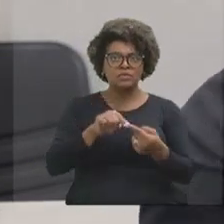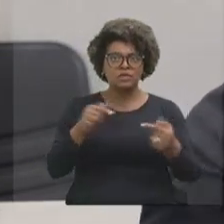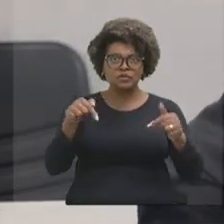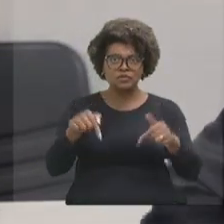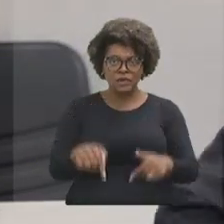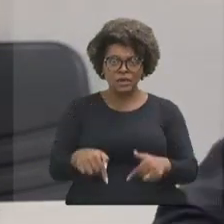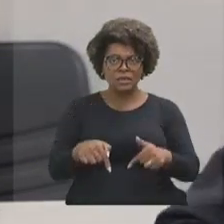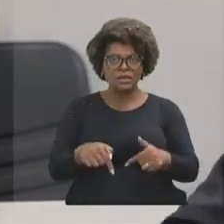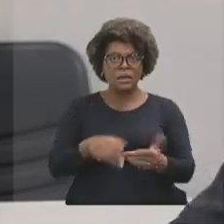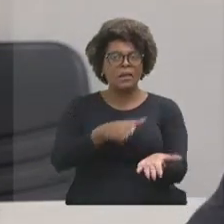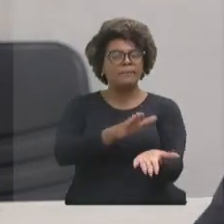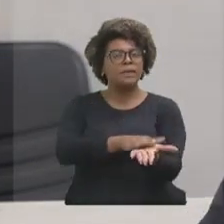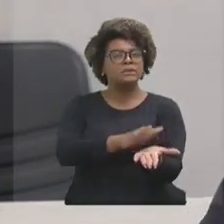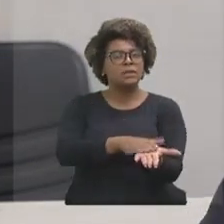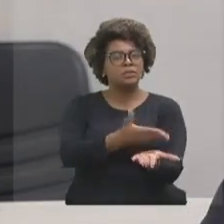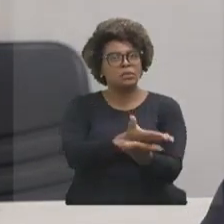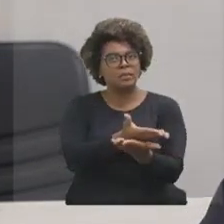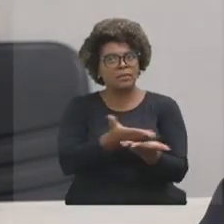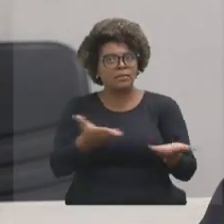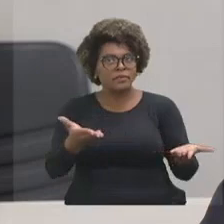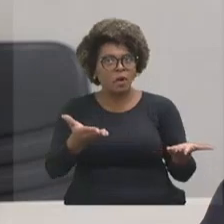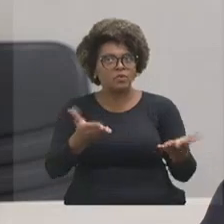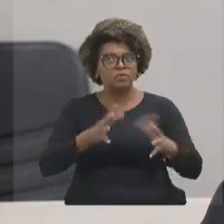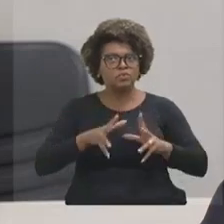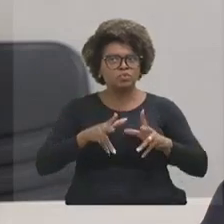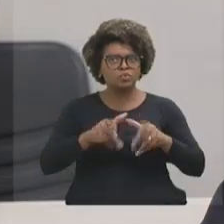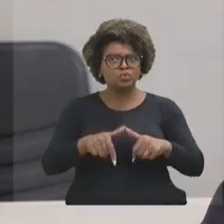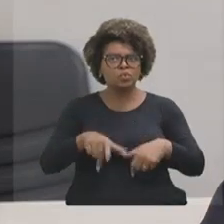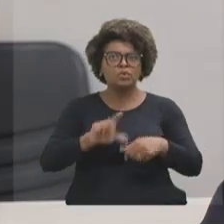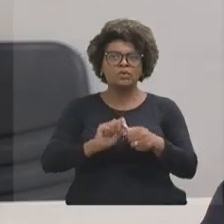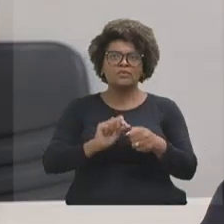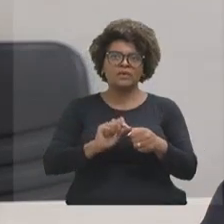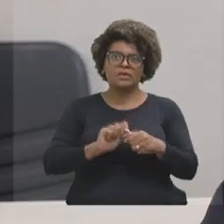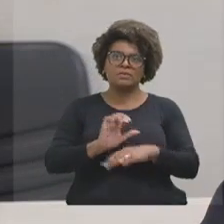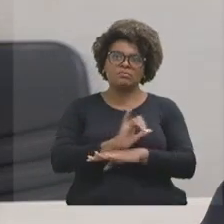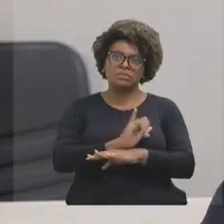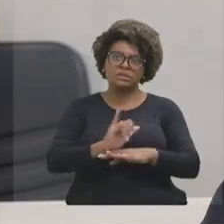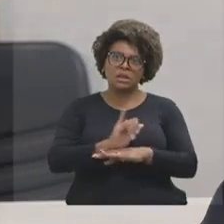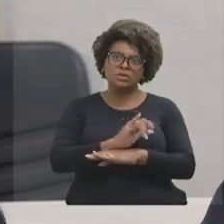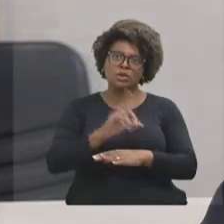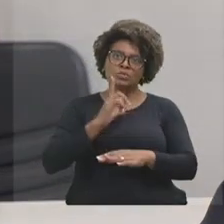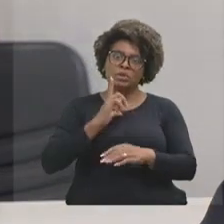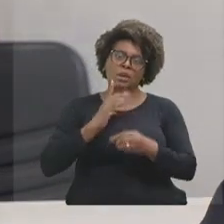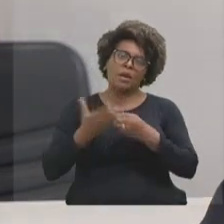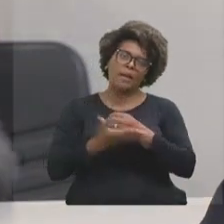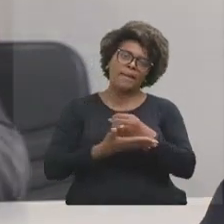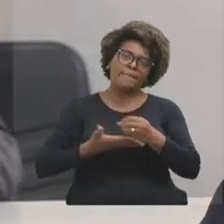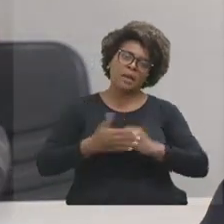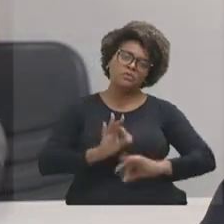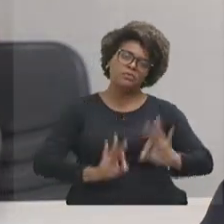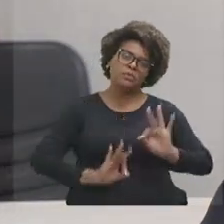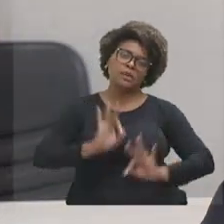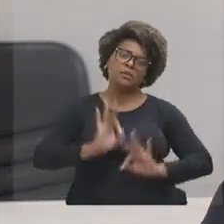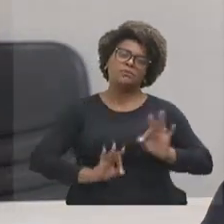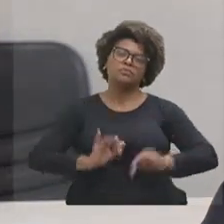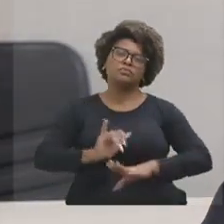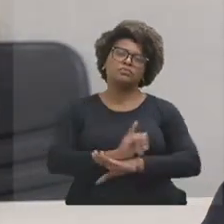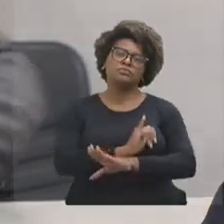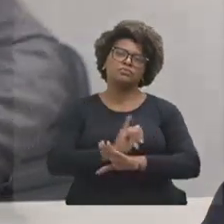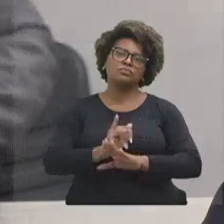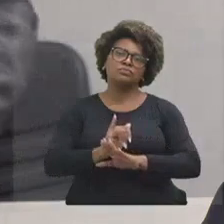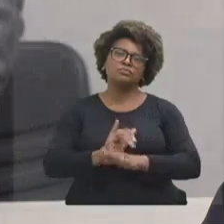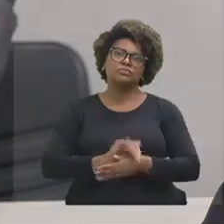com prestação de contas para vocês que tudo que nós faremos estará baseado no nosso planejamento estratégico